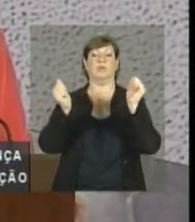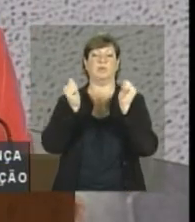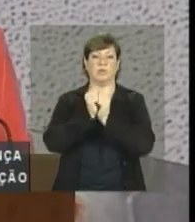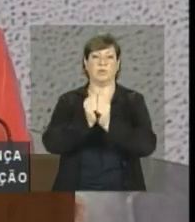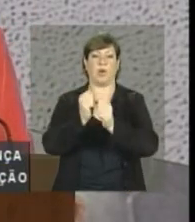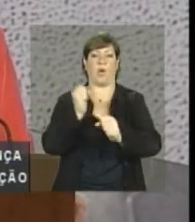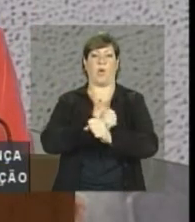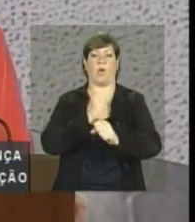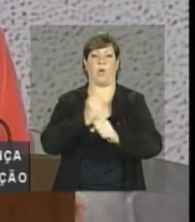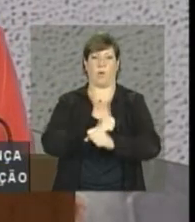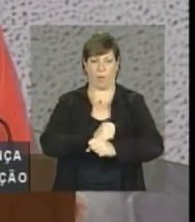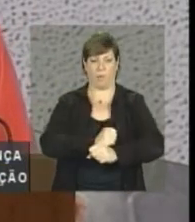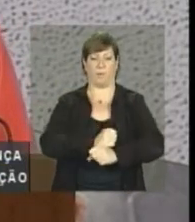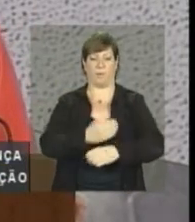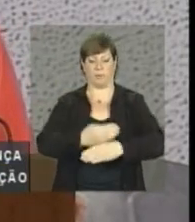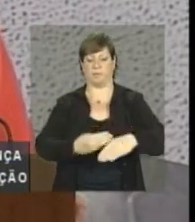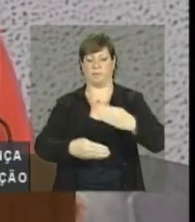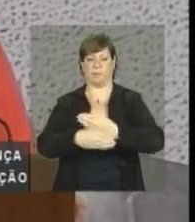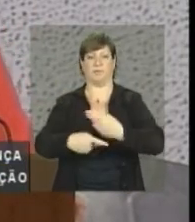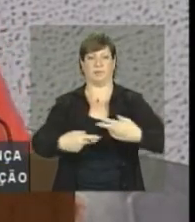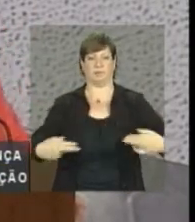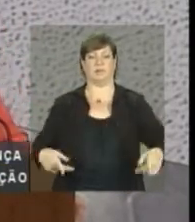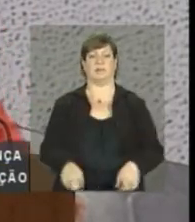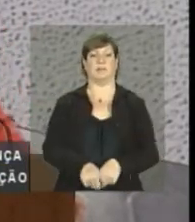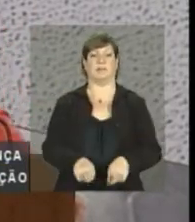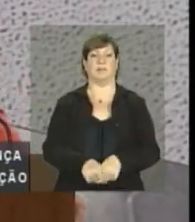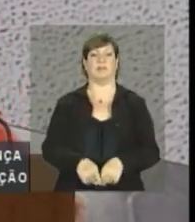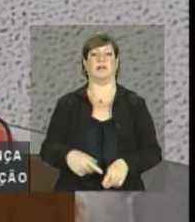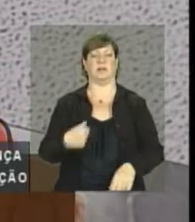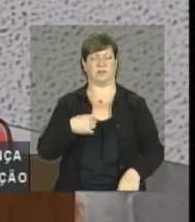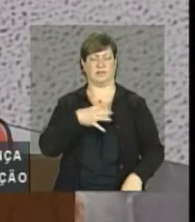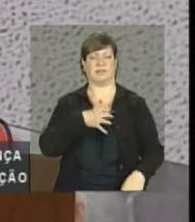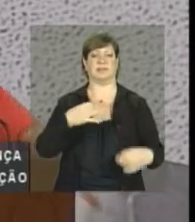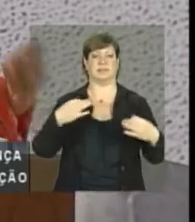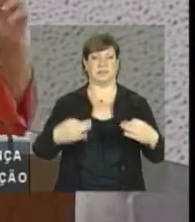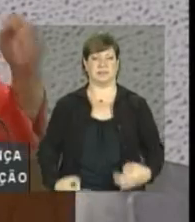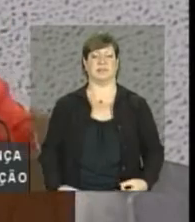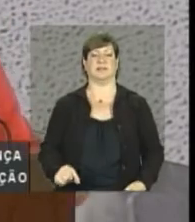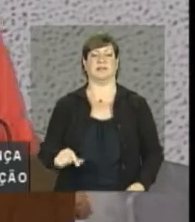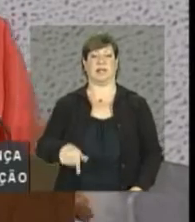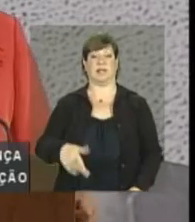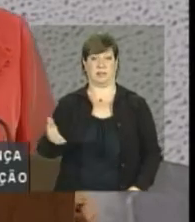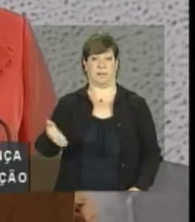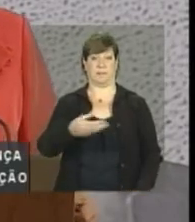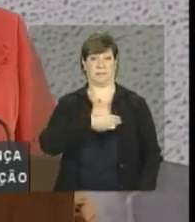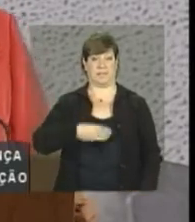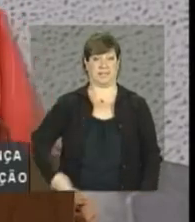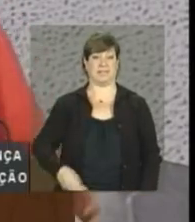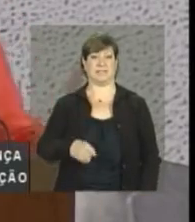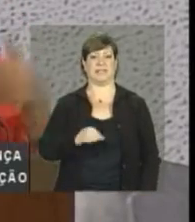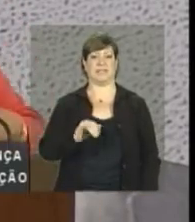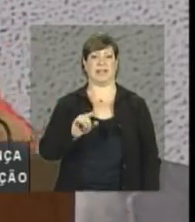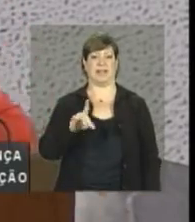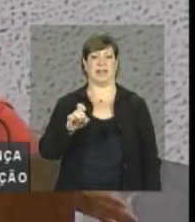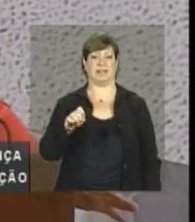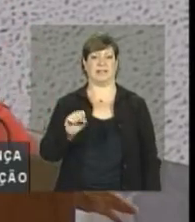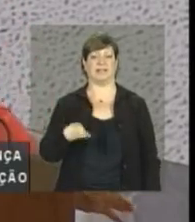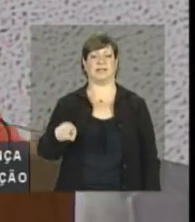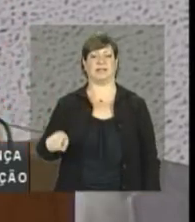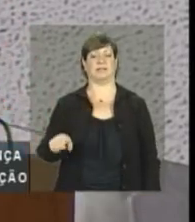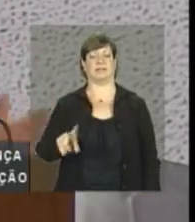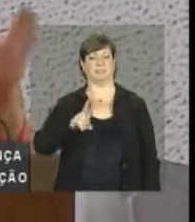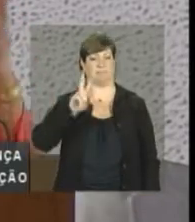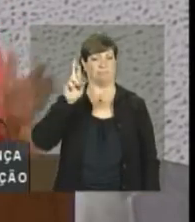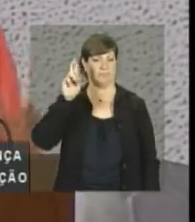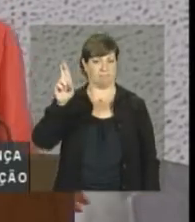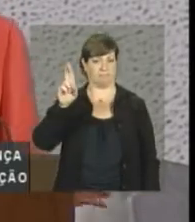obras de infraestrutura. Eu tenho certeza aqui que o nosso ministro das Cidades, que é o grande